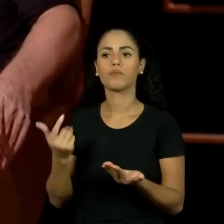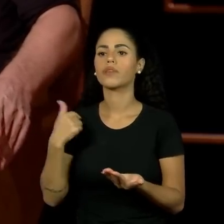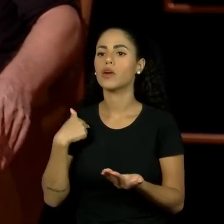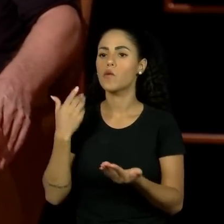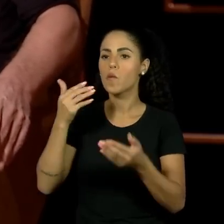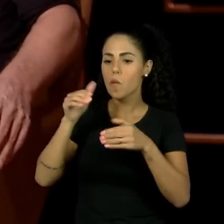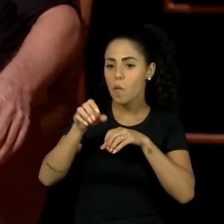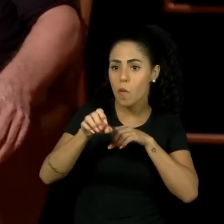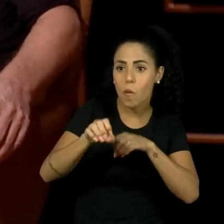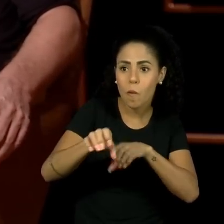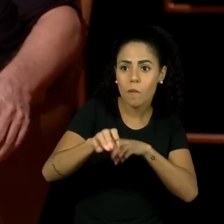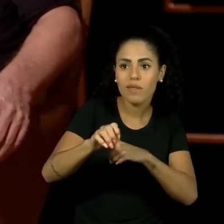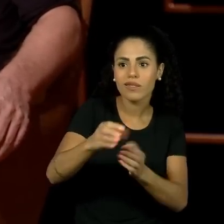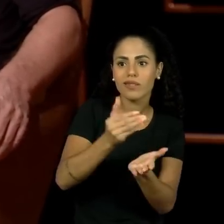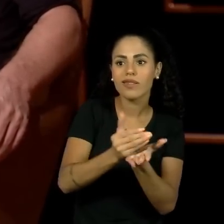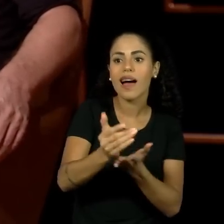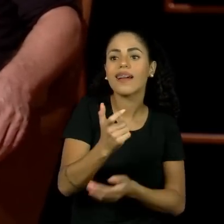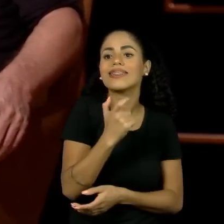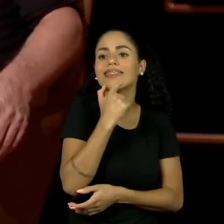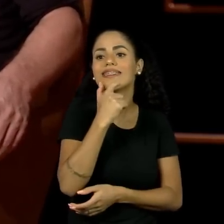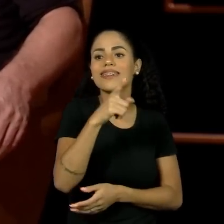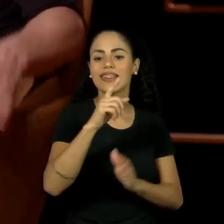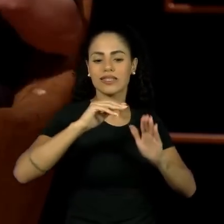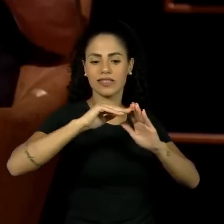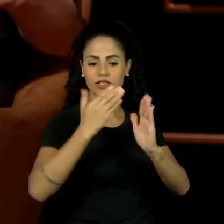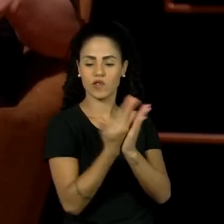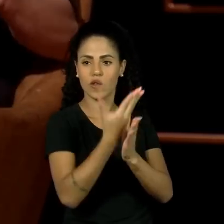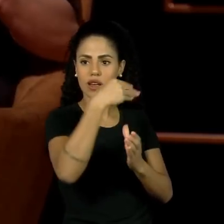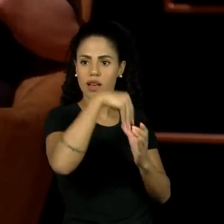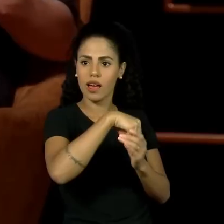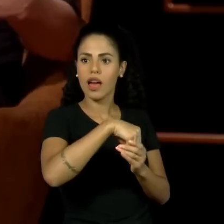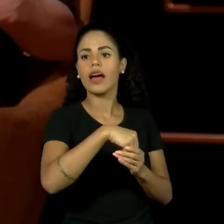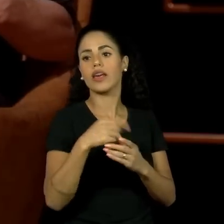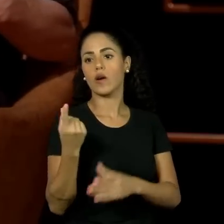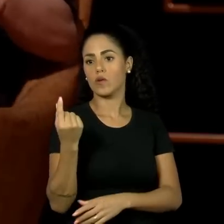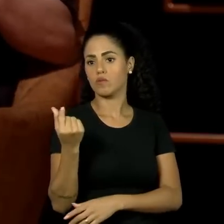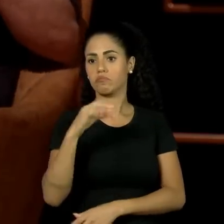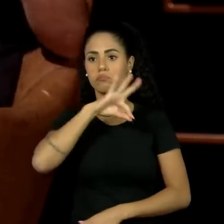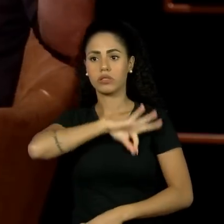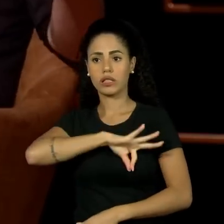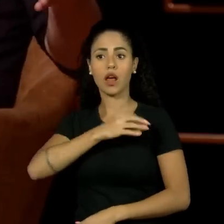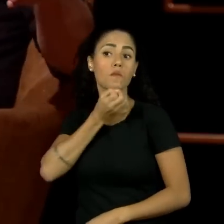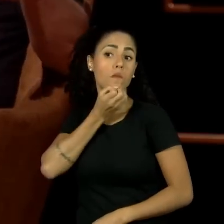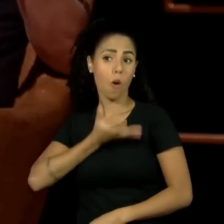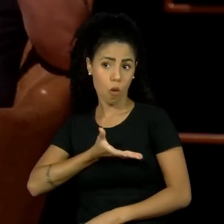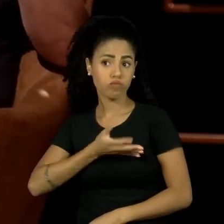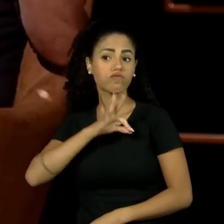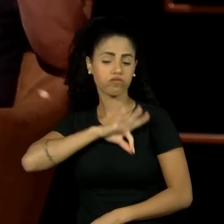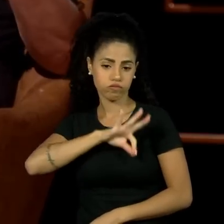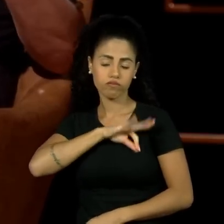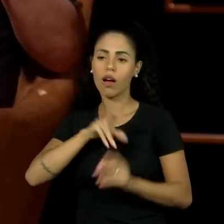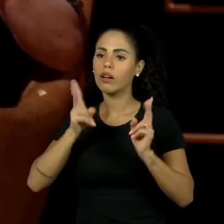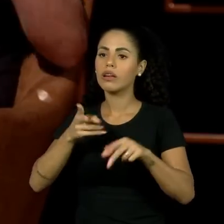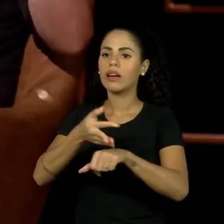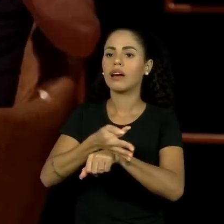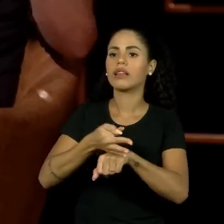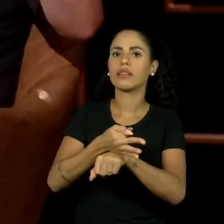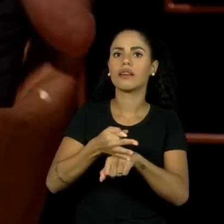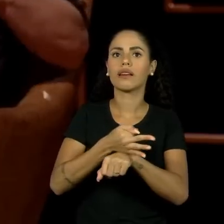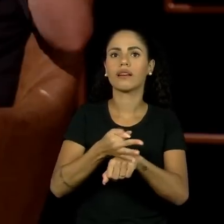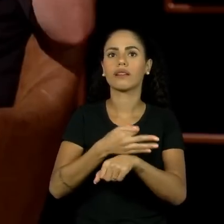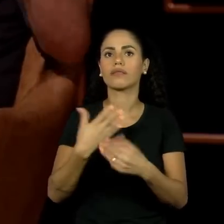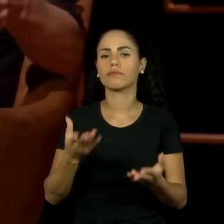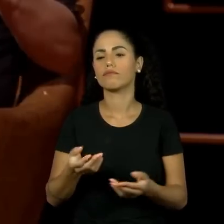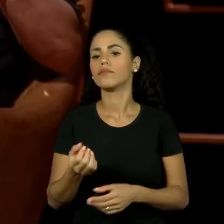dar aula no Objetivo, aula de inglês, e daí eu ganhava bem como professor. Todas as férias, naquela época a gente tinha